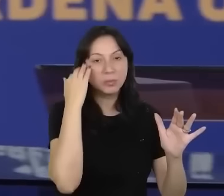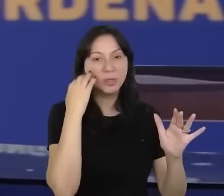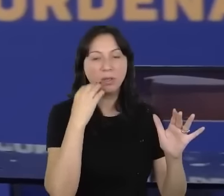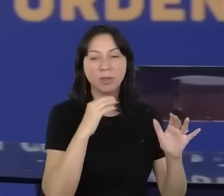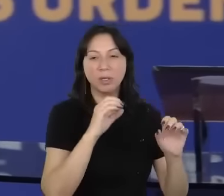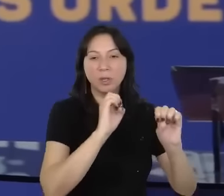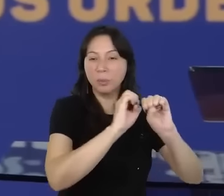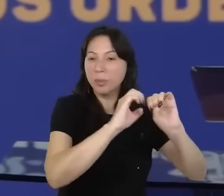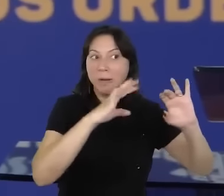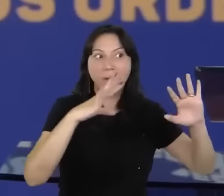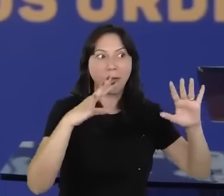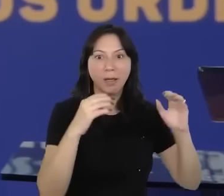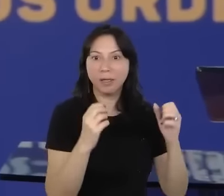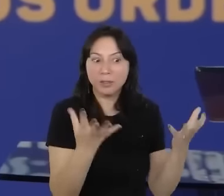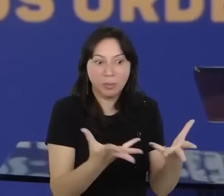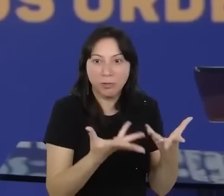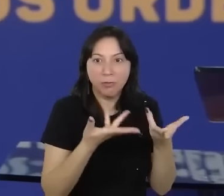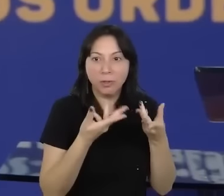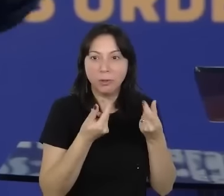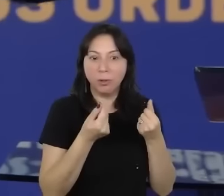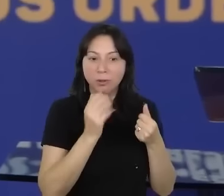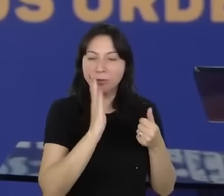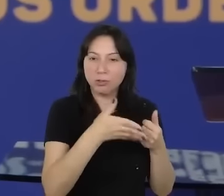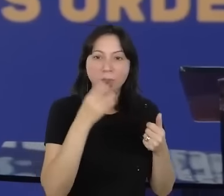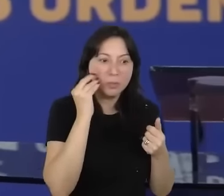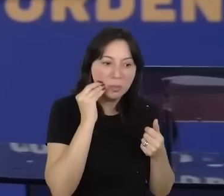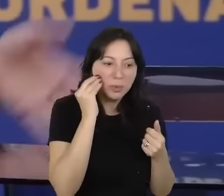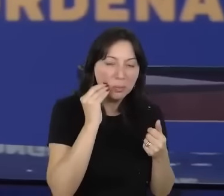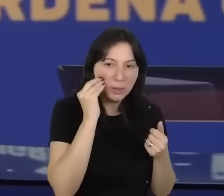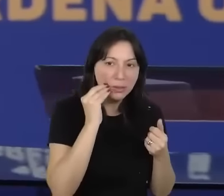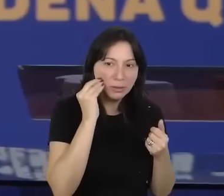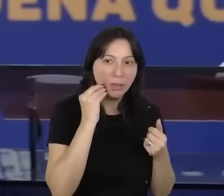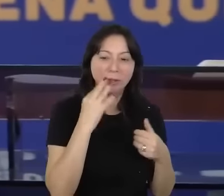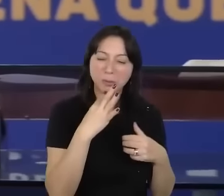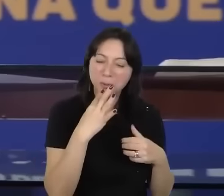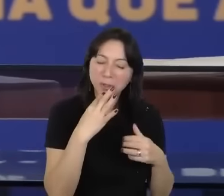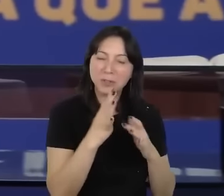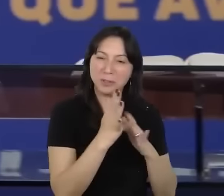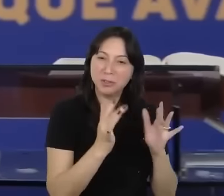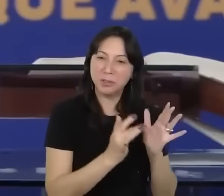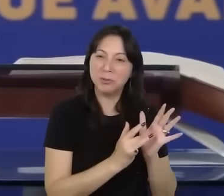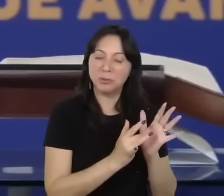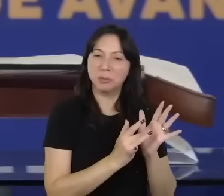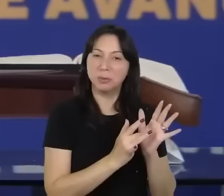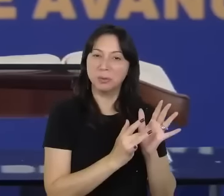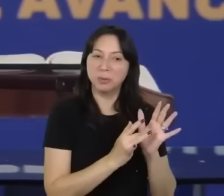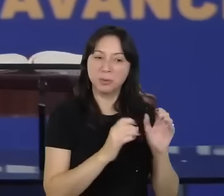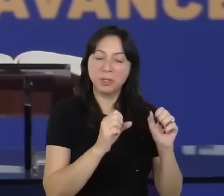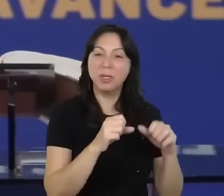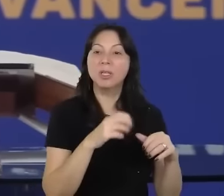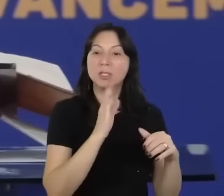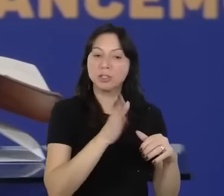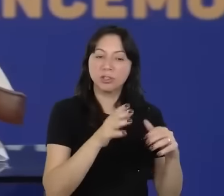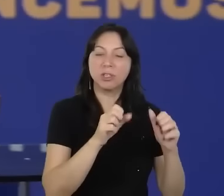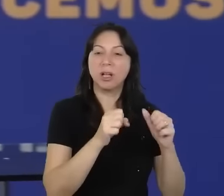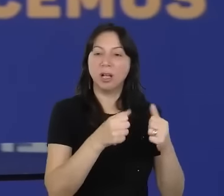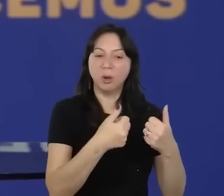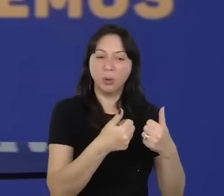dois peixes para alimentar uma grande multidão de 5.000 homens além de mulheres